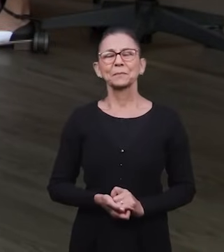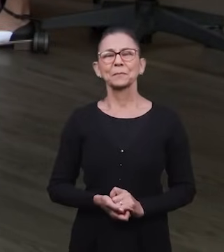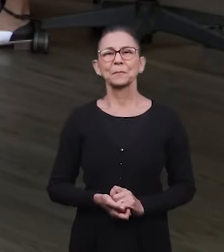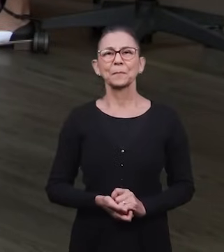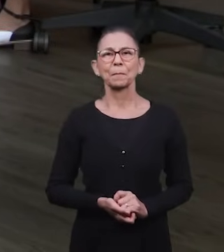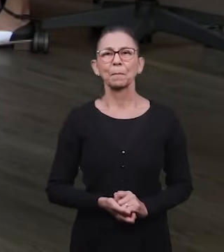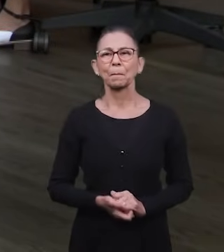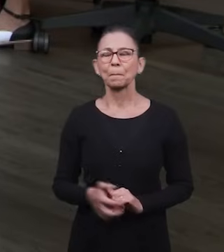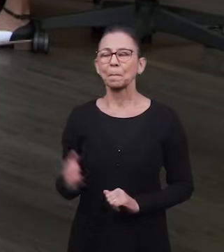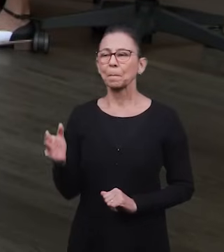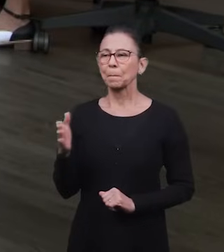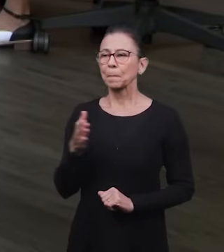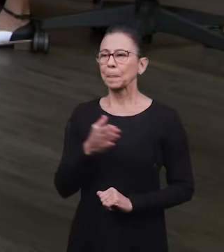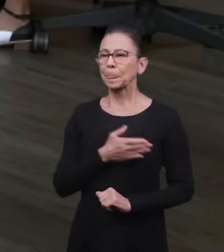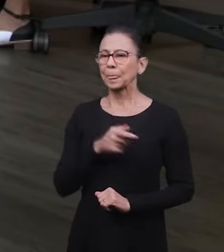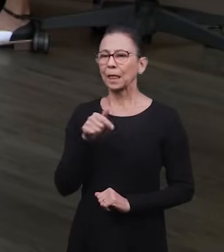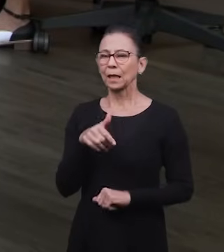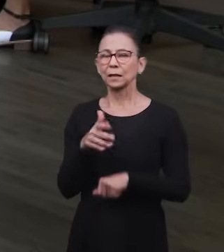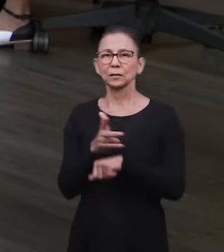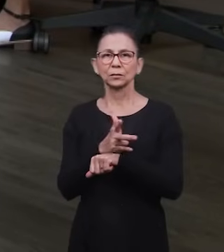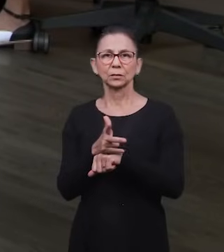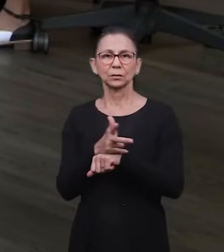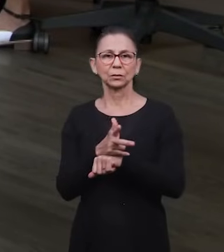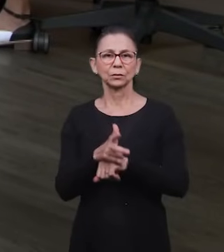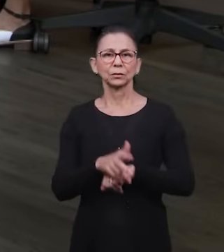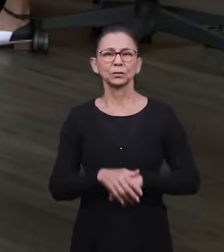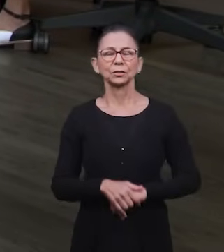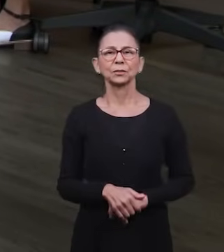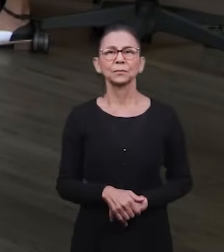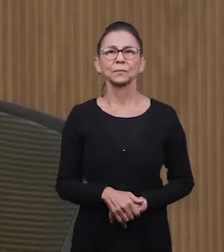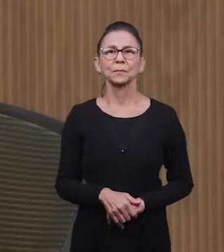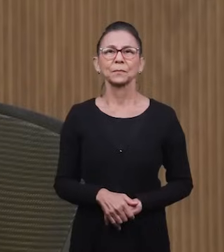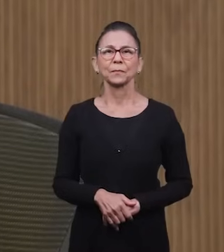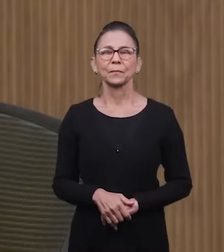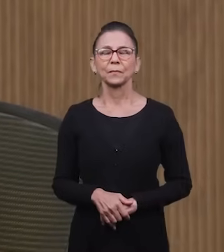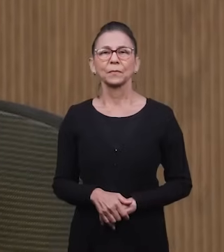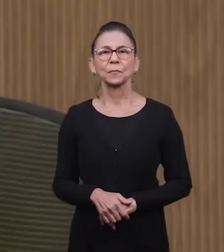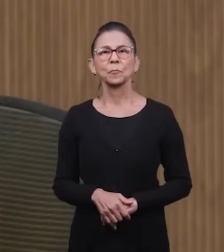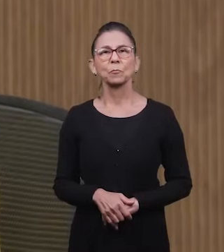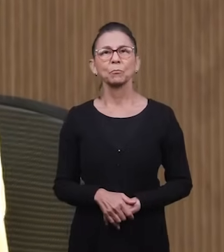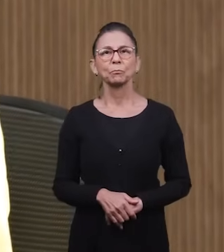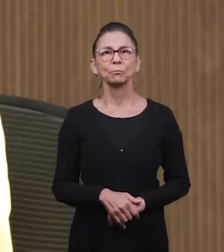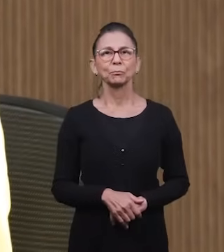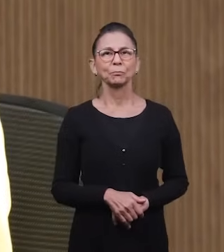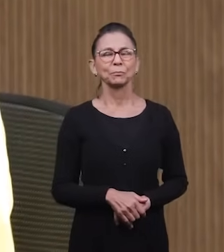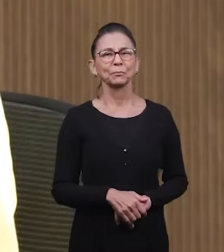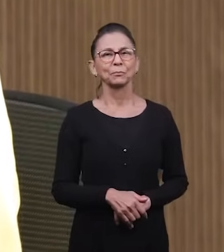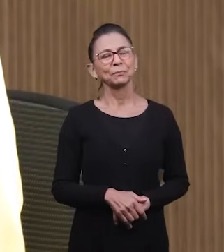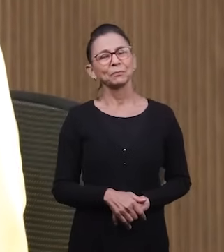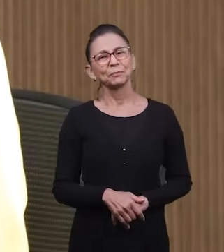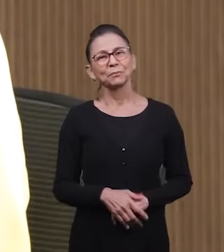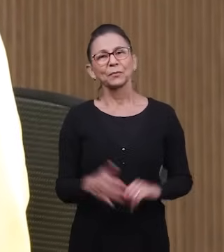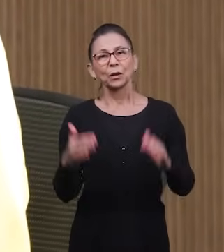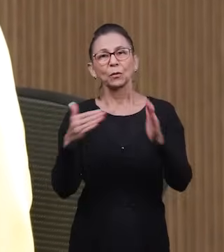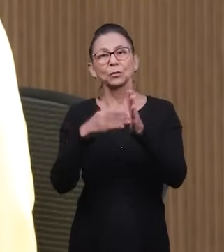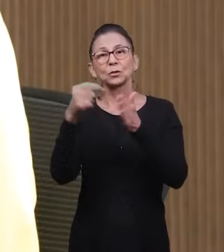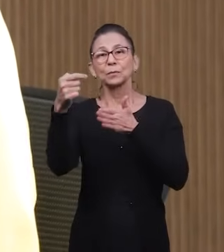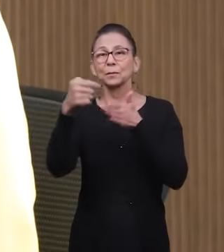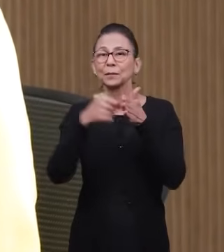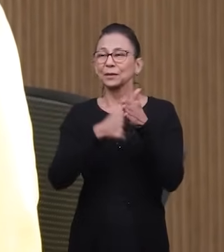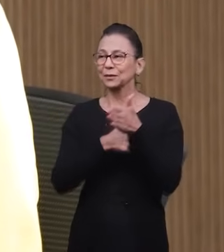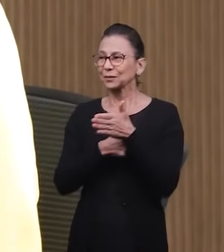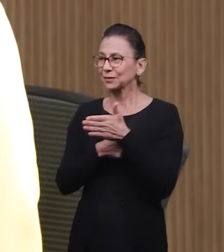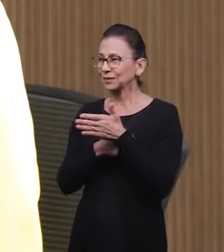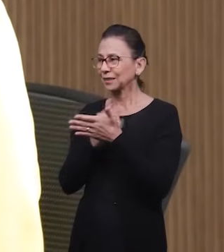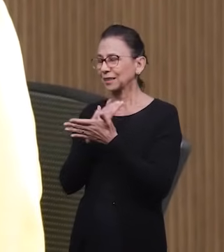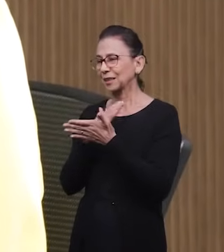foi dada à Ana Késia. Andréia, e aqui no estúdio, como é que nós estamos com os nossos jovens? Antes de pedir a última pergunta, já está acabando, né?